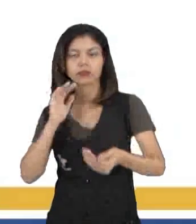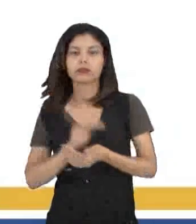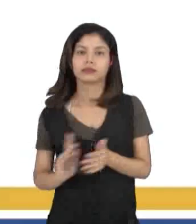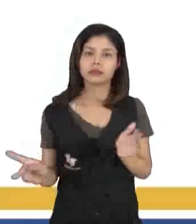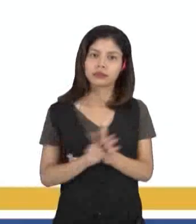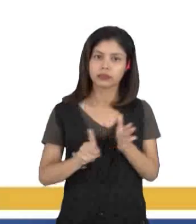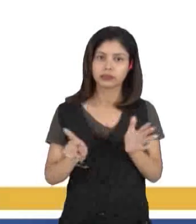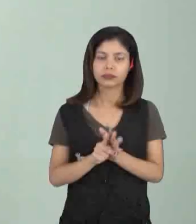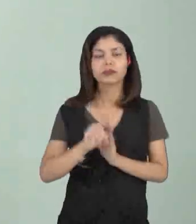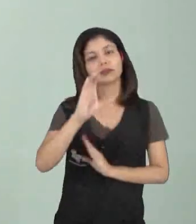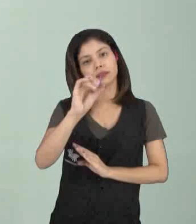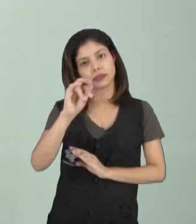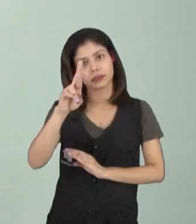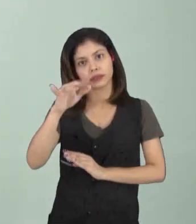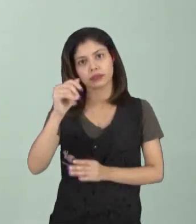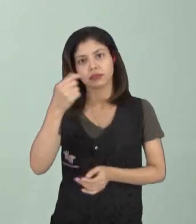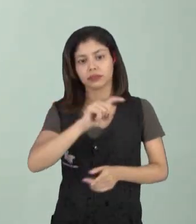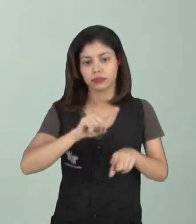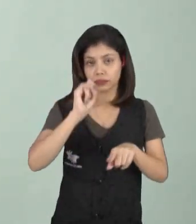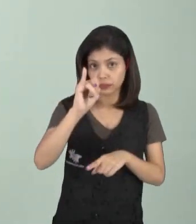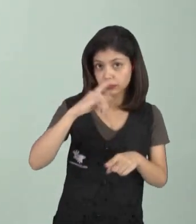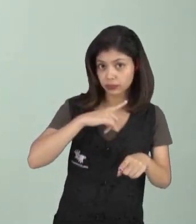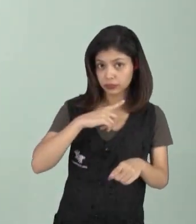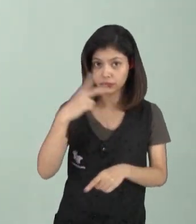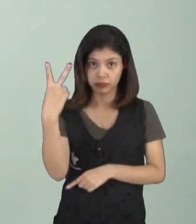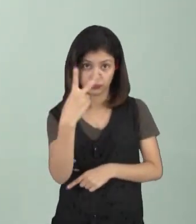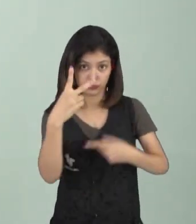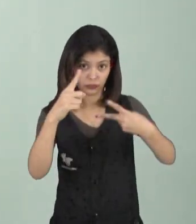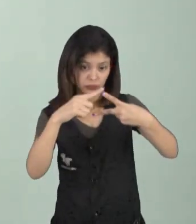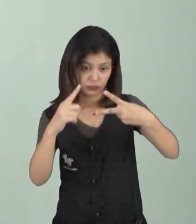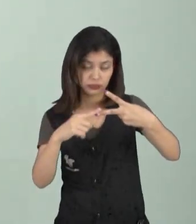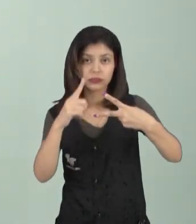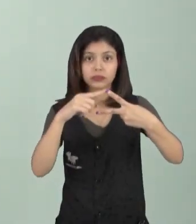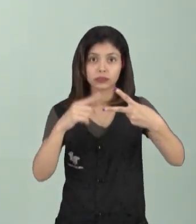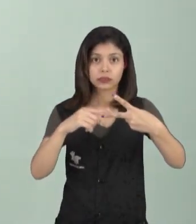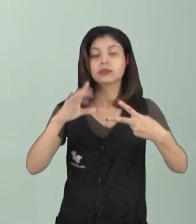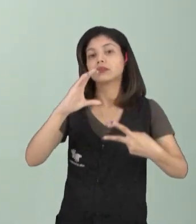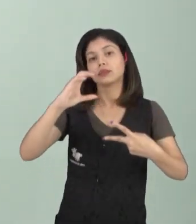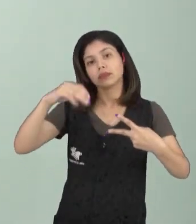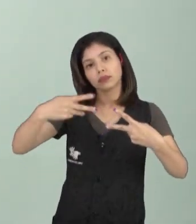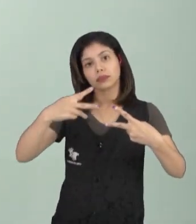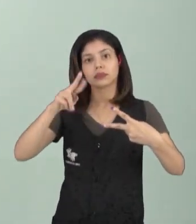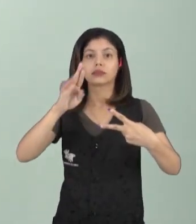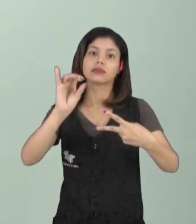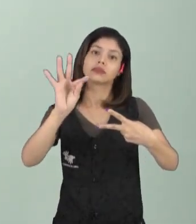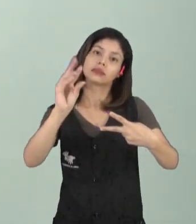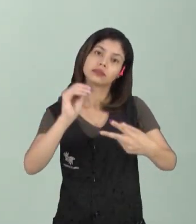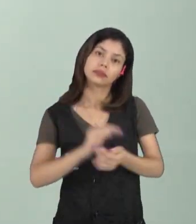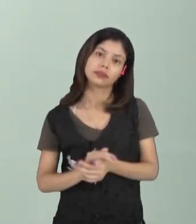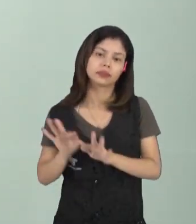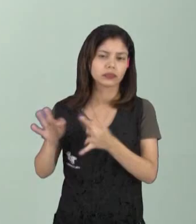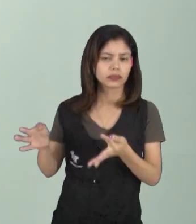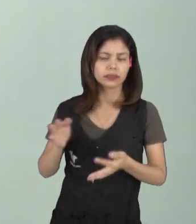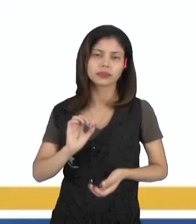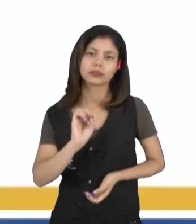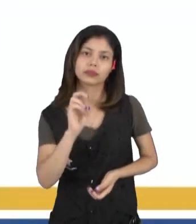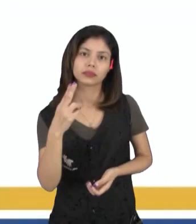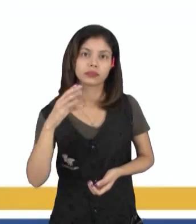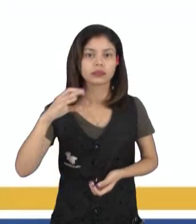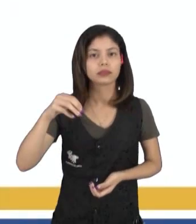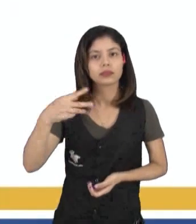dessas orações. Se tem mais de uma oração, é o composto, né? A gente encontra ali o período composto, o simples ou o composto, tá